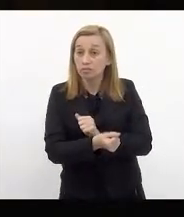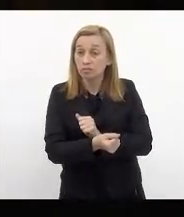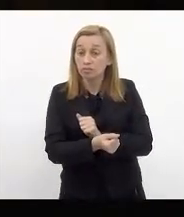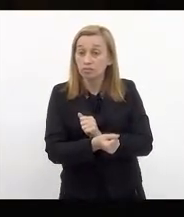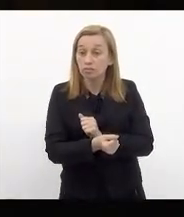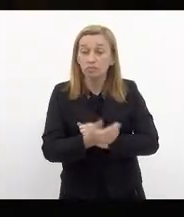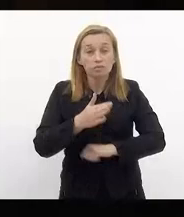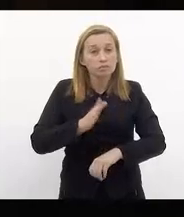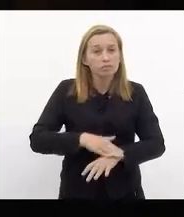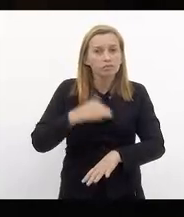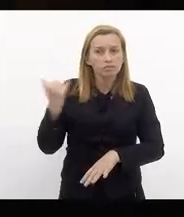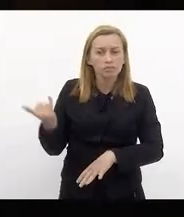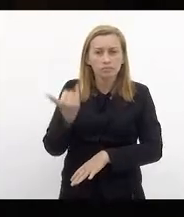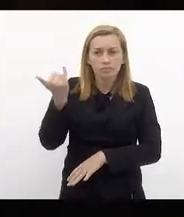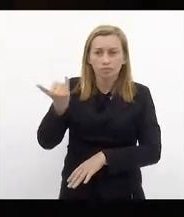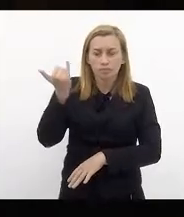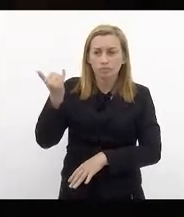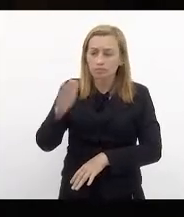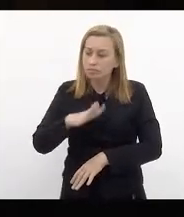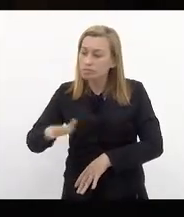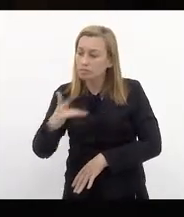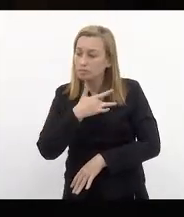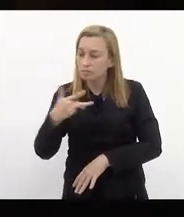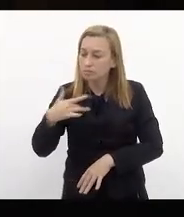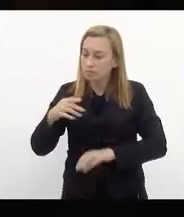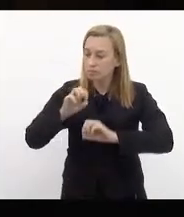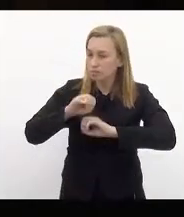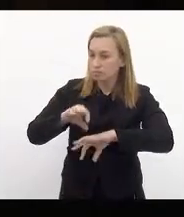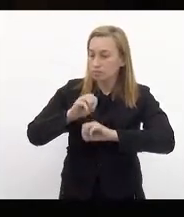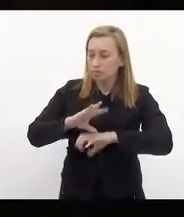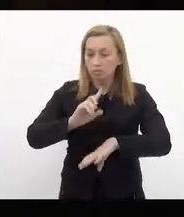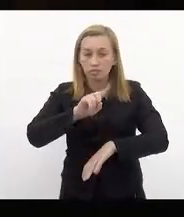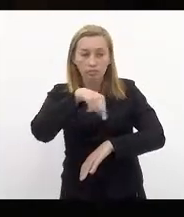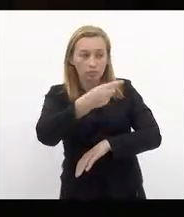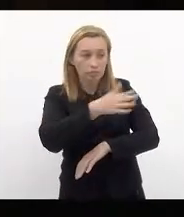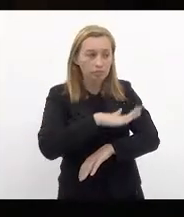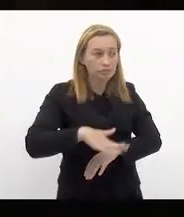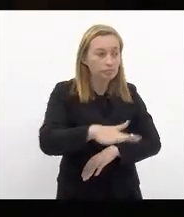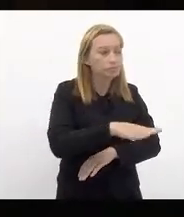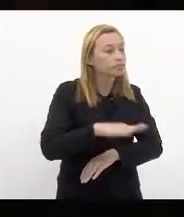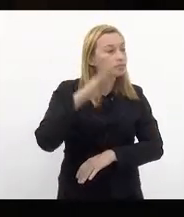que essenciais na saúde, na educação, enfim, em outras áreas